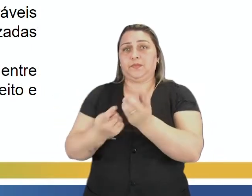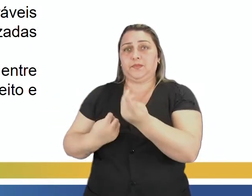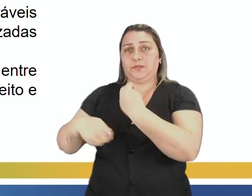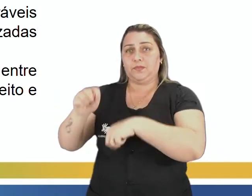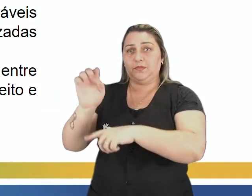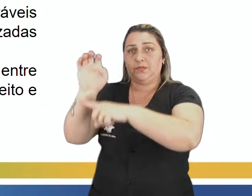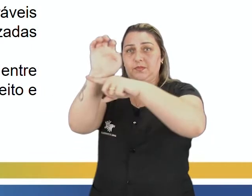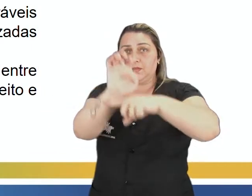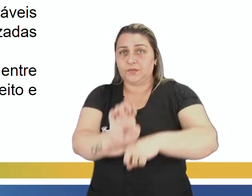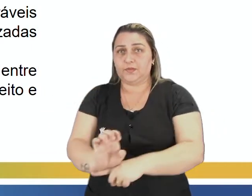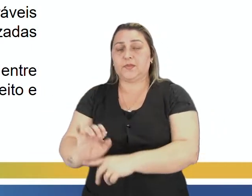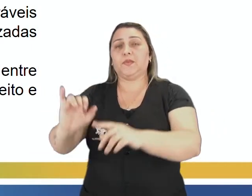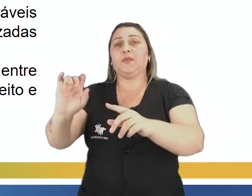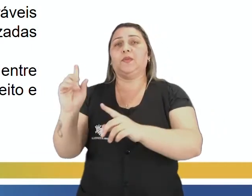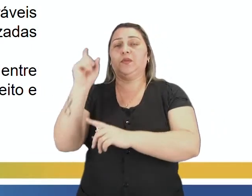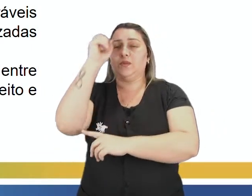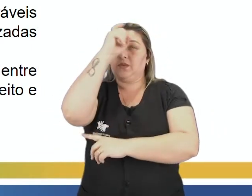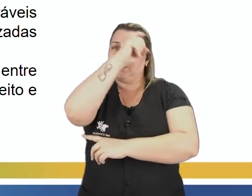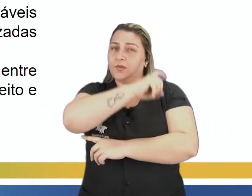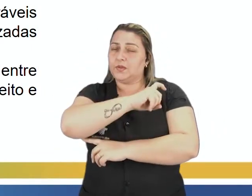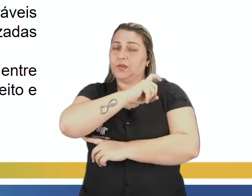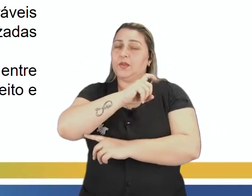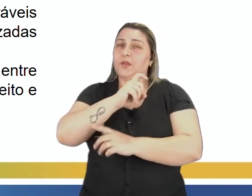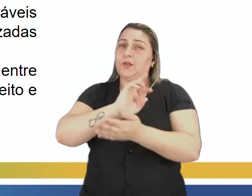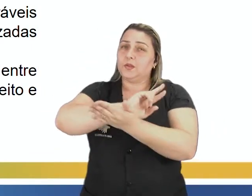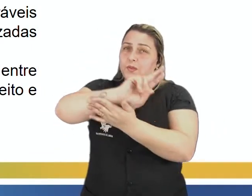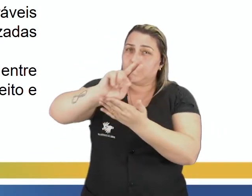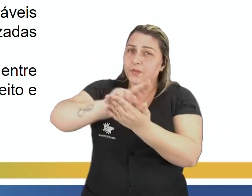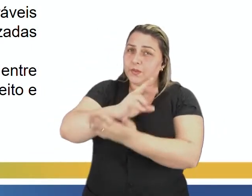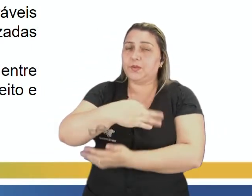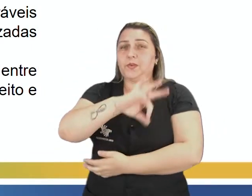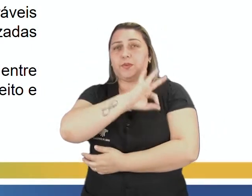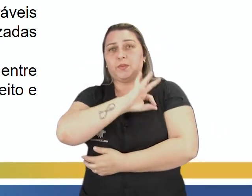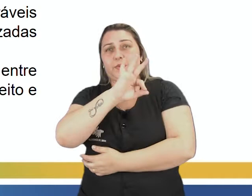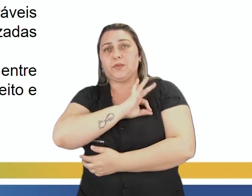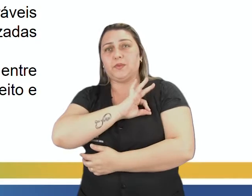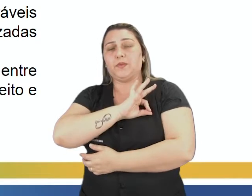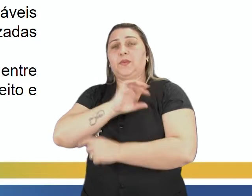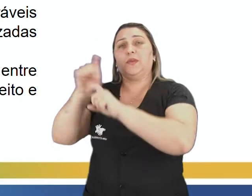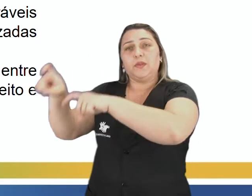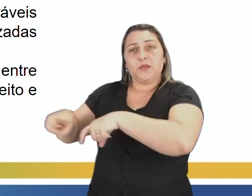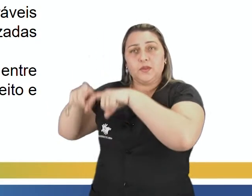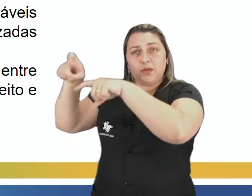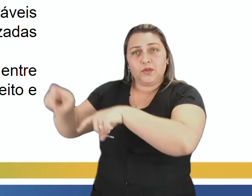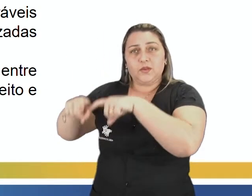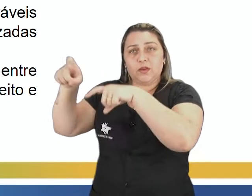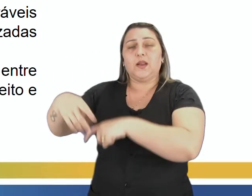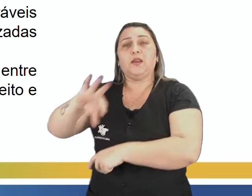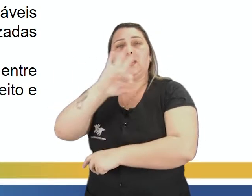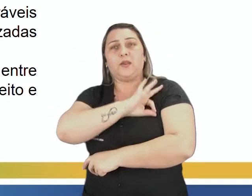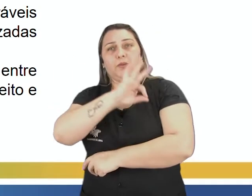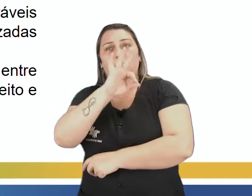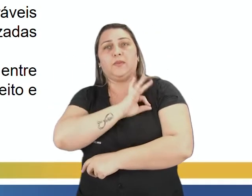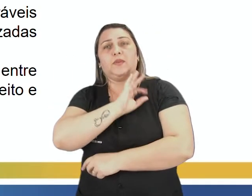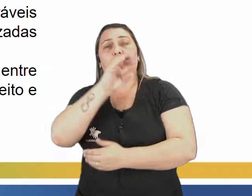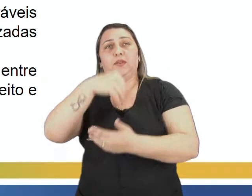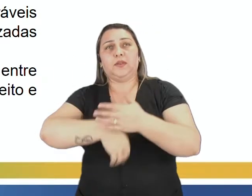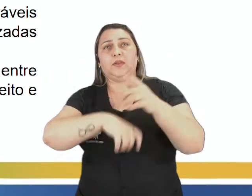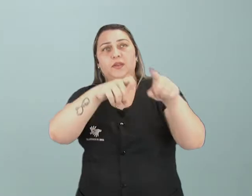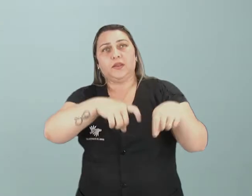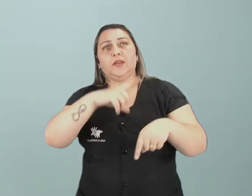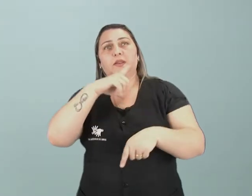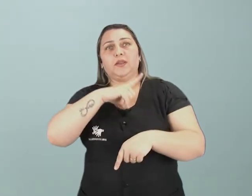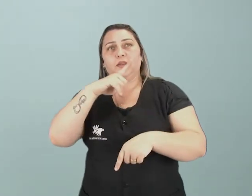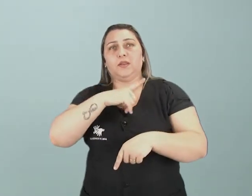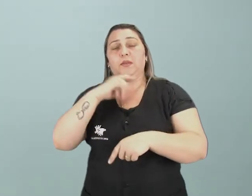que dificultou a situação de milhares militares nas colônias. Essa questão dos militares nas colônias, nós temos